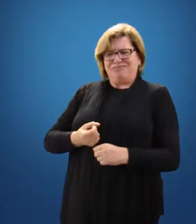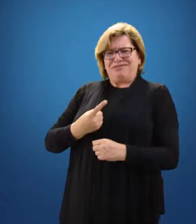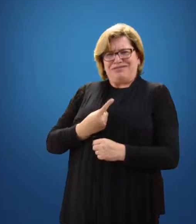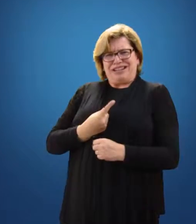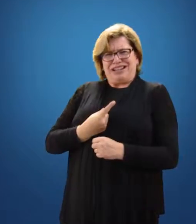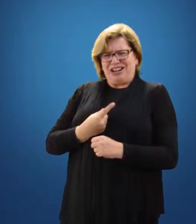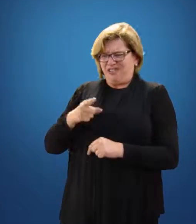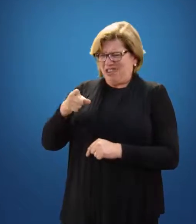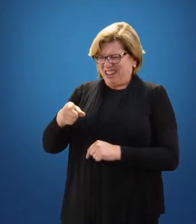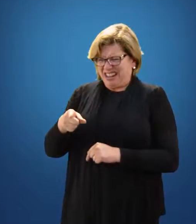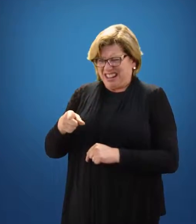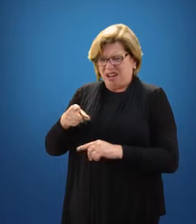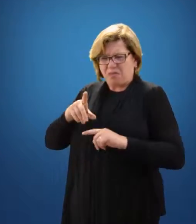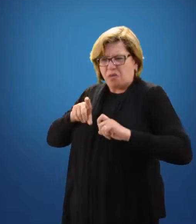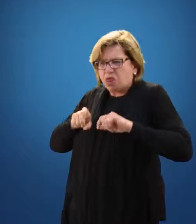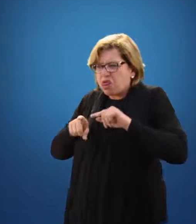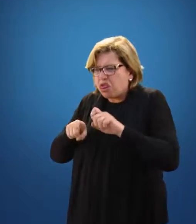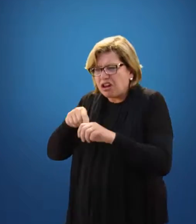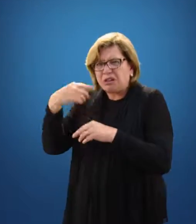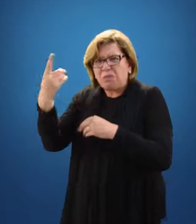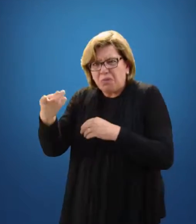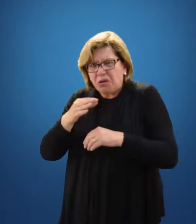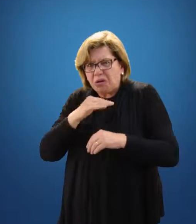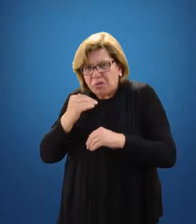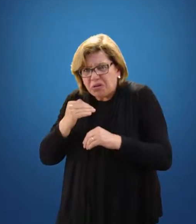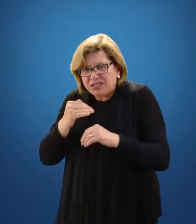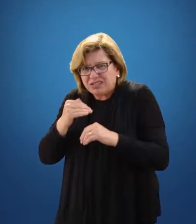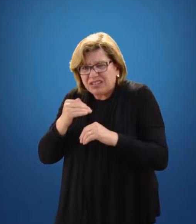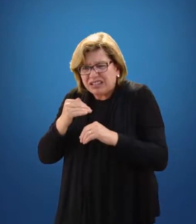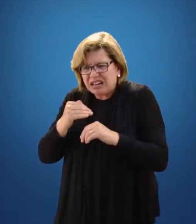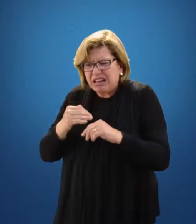comer os seus ancestrais e não os descendentes?